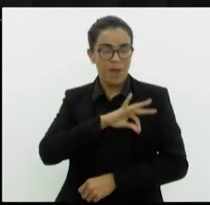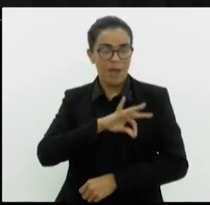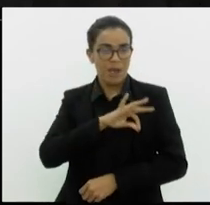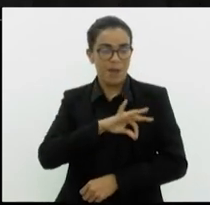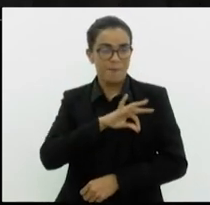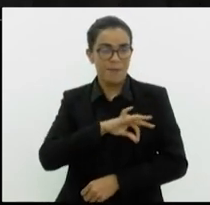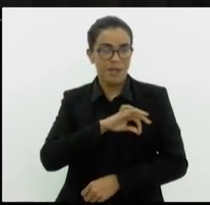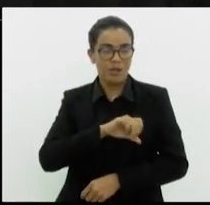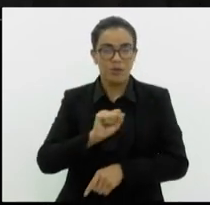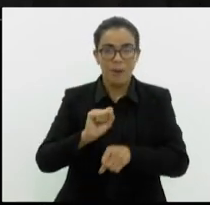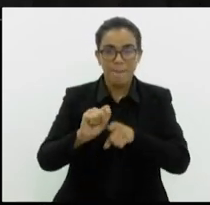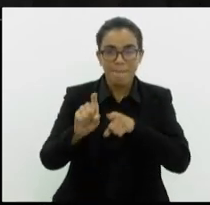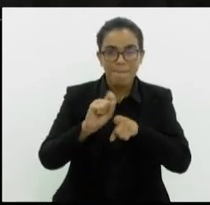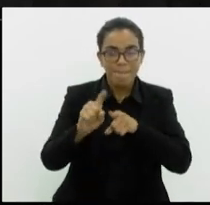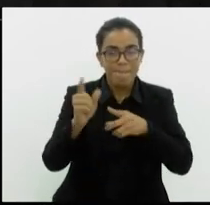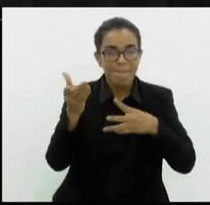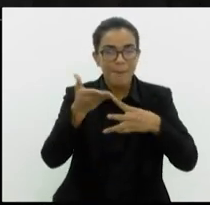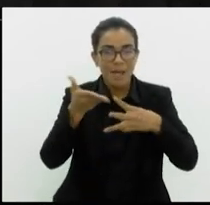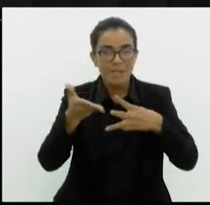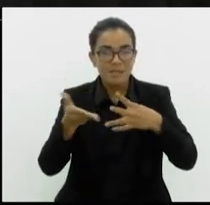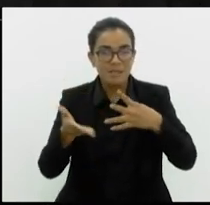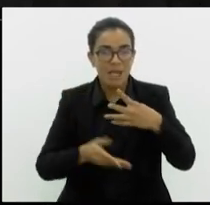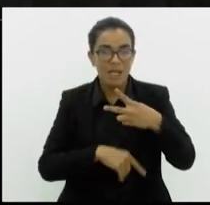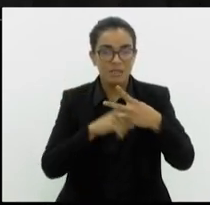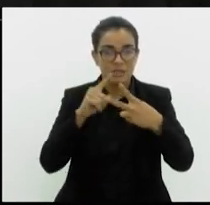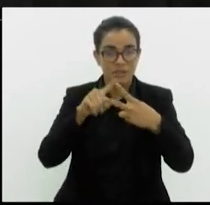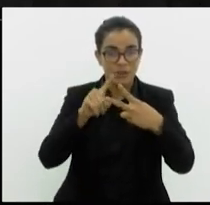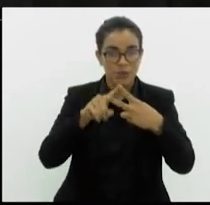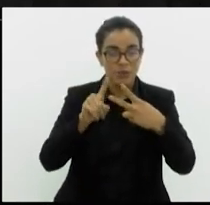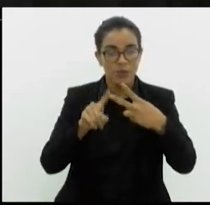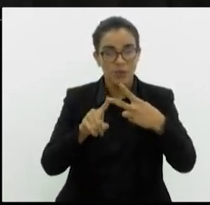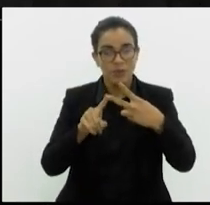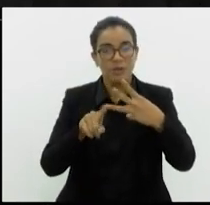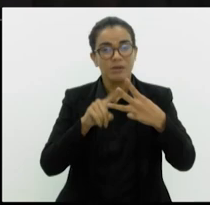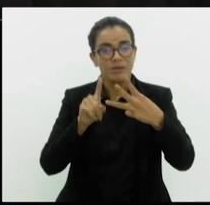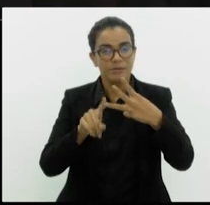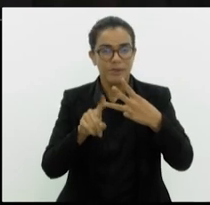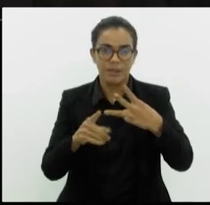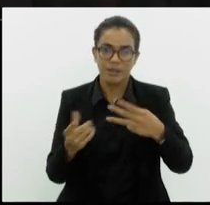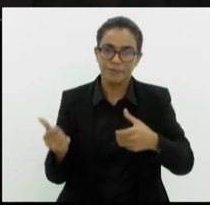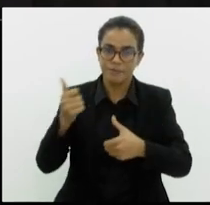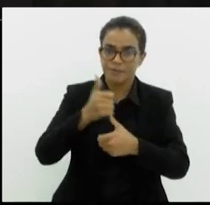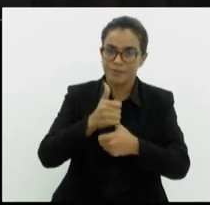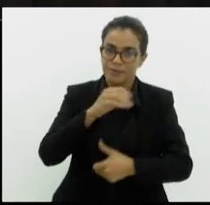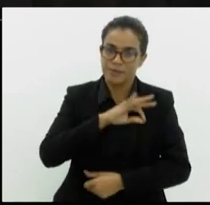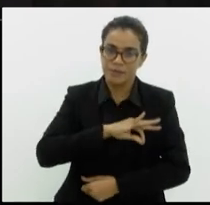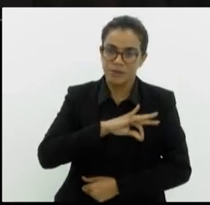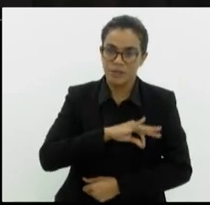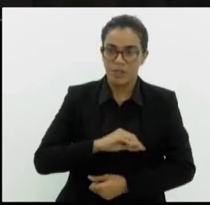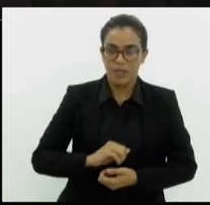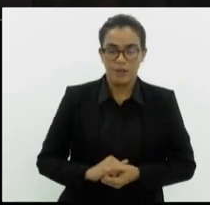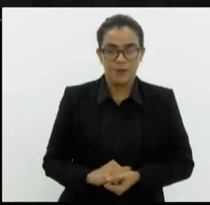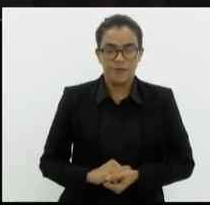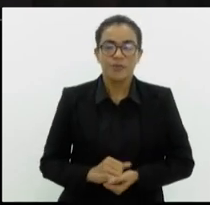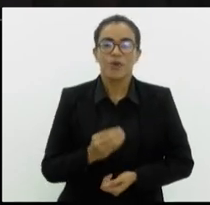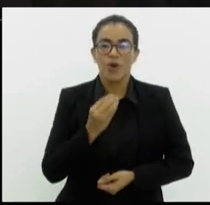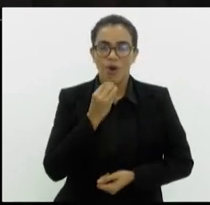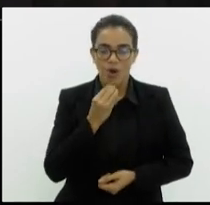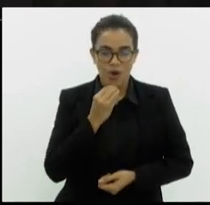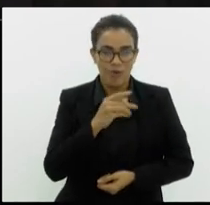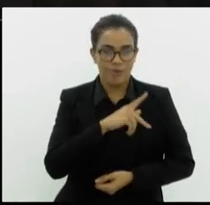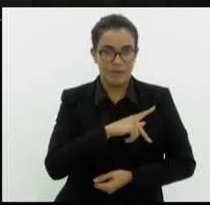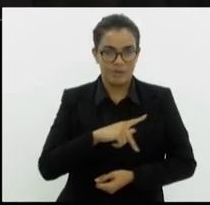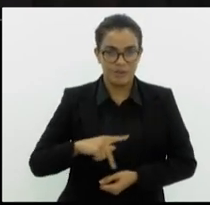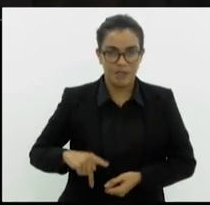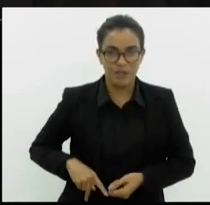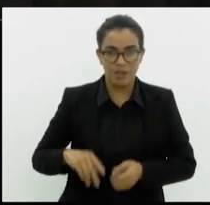terceira parcelas da reposição salarial. É claro, senhor presidente, fiz uma